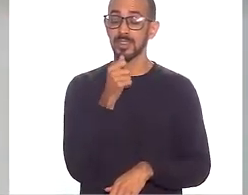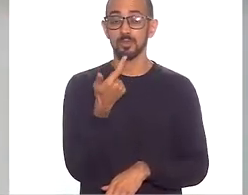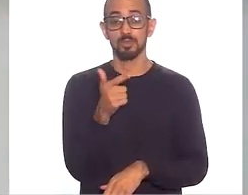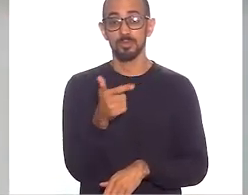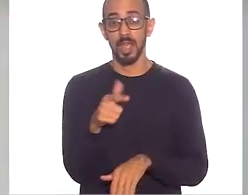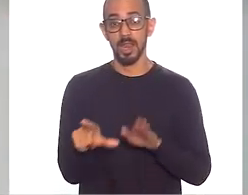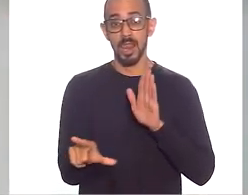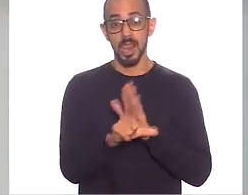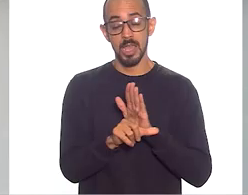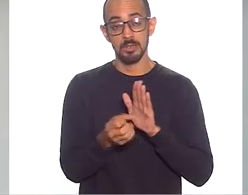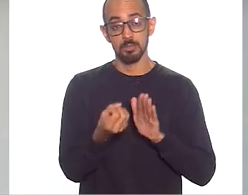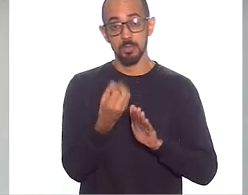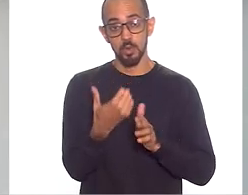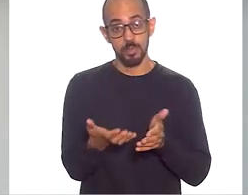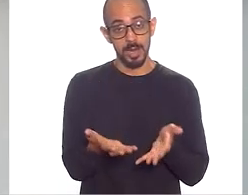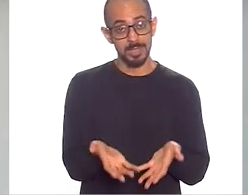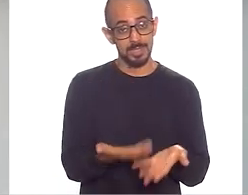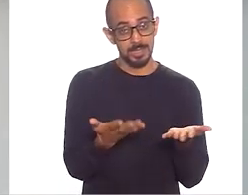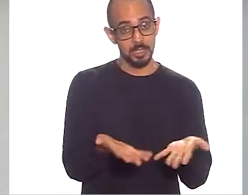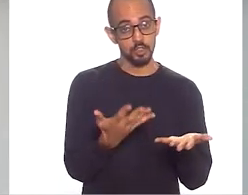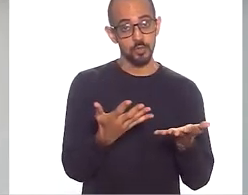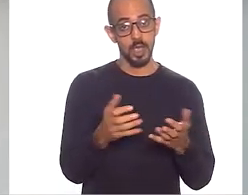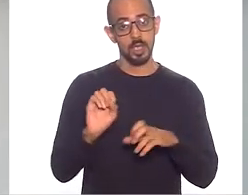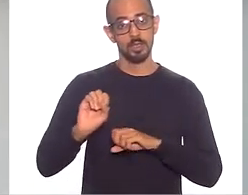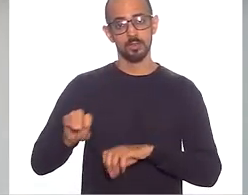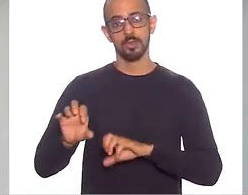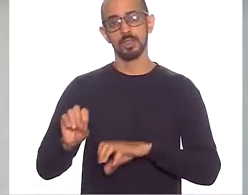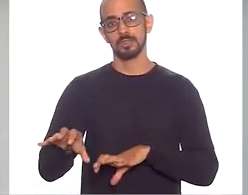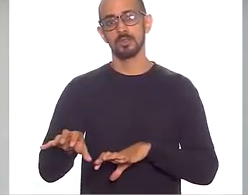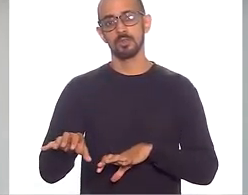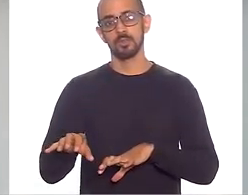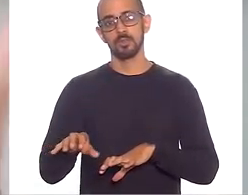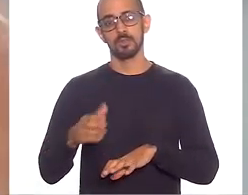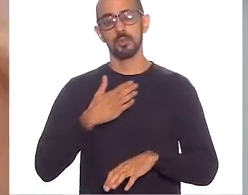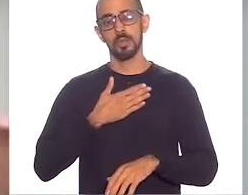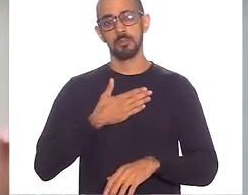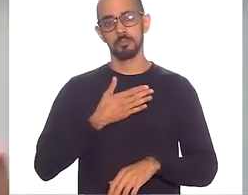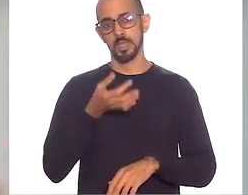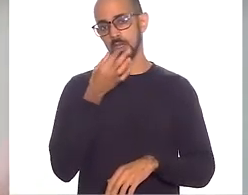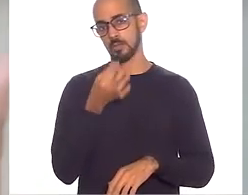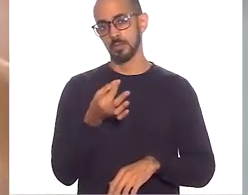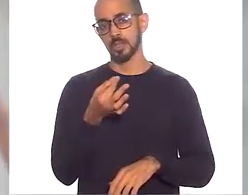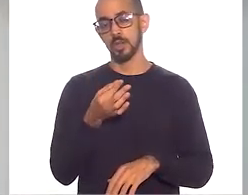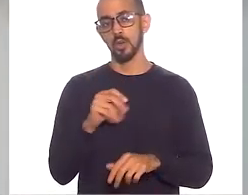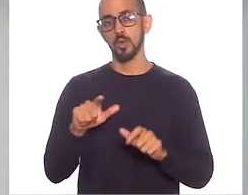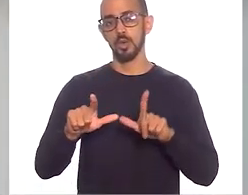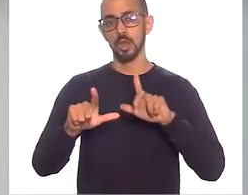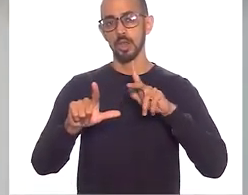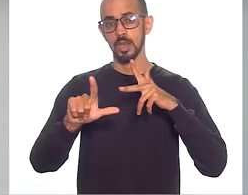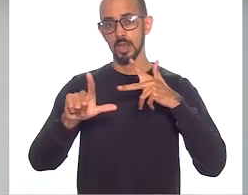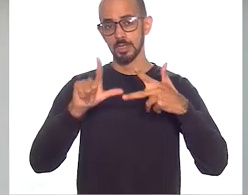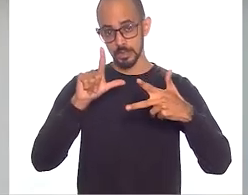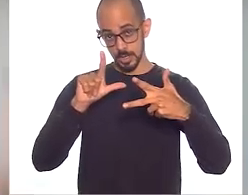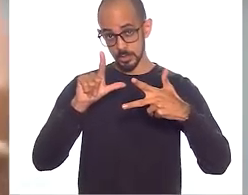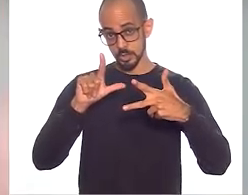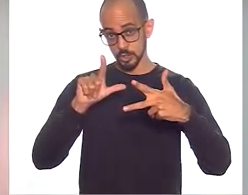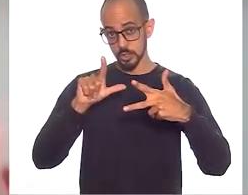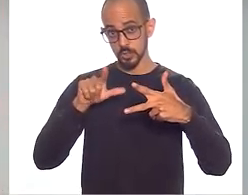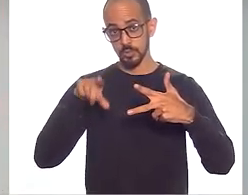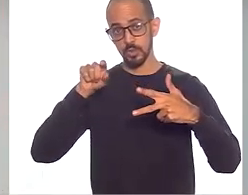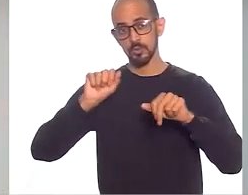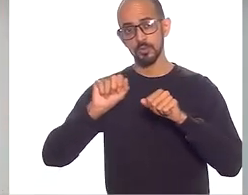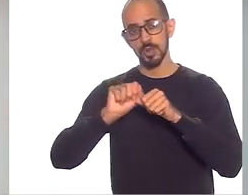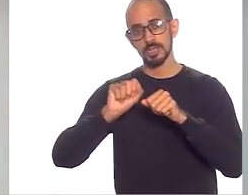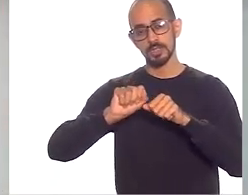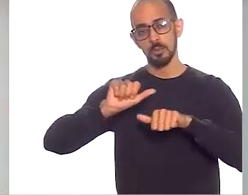não tem boas leis de incentivo para a educação. Então, assim, se eu tivesse que fazer um apelo ao legislativo, né, era